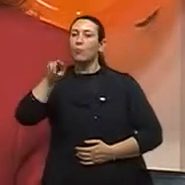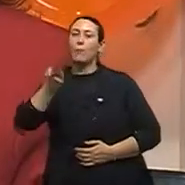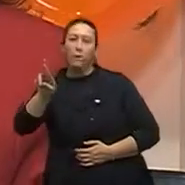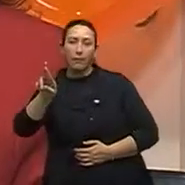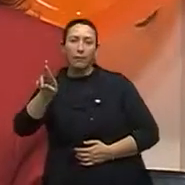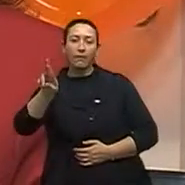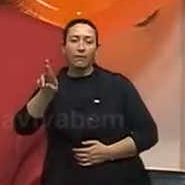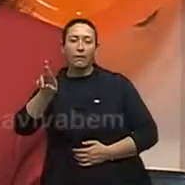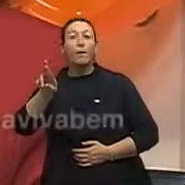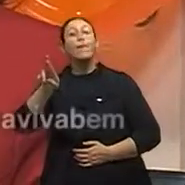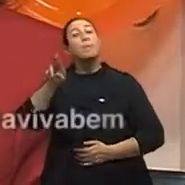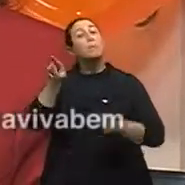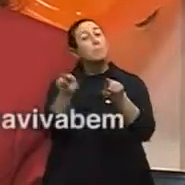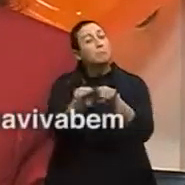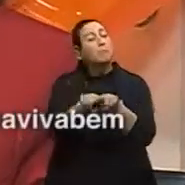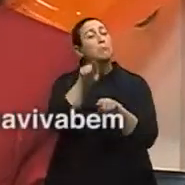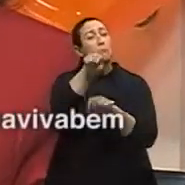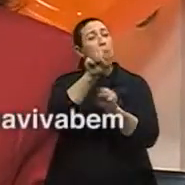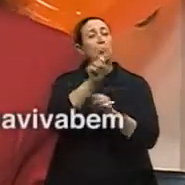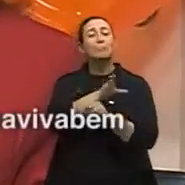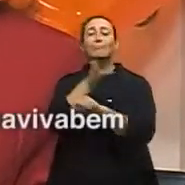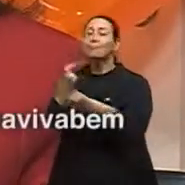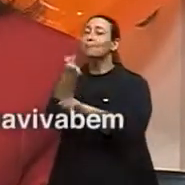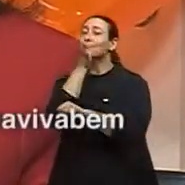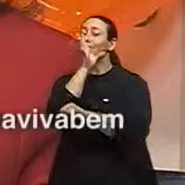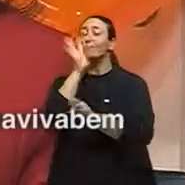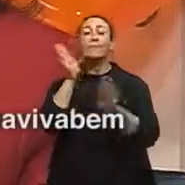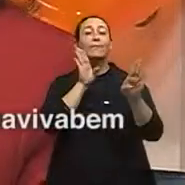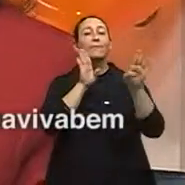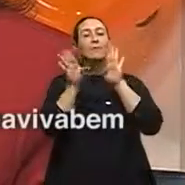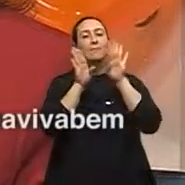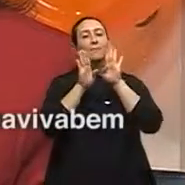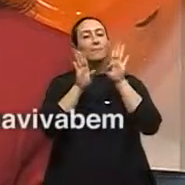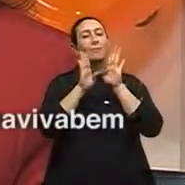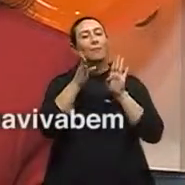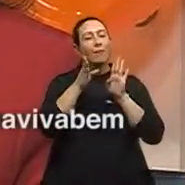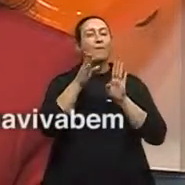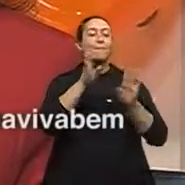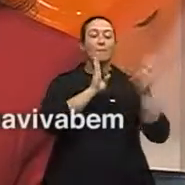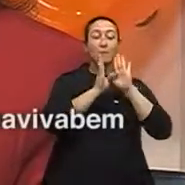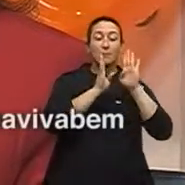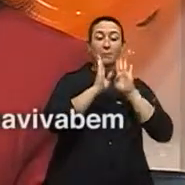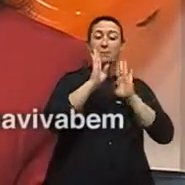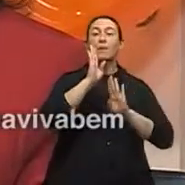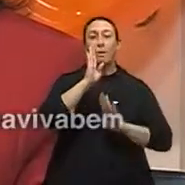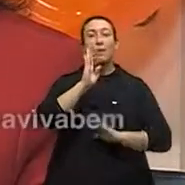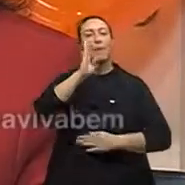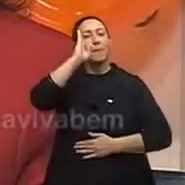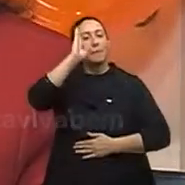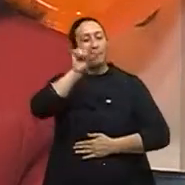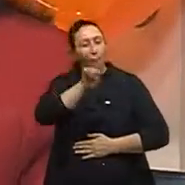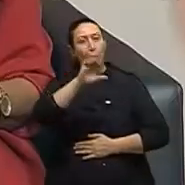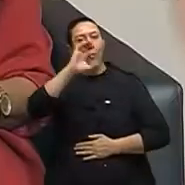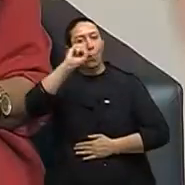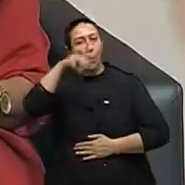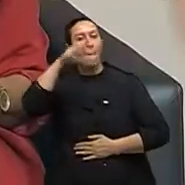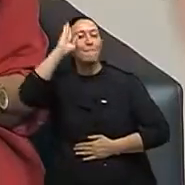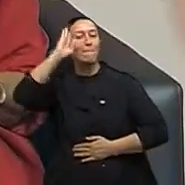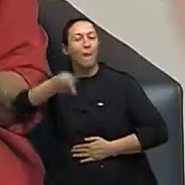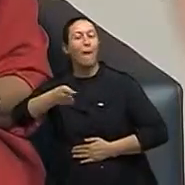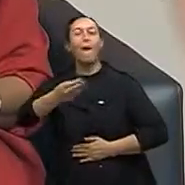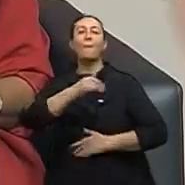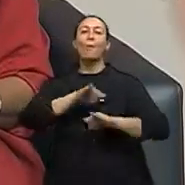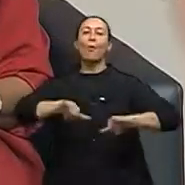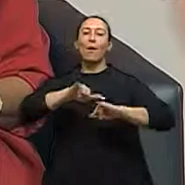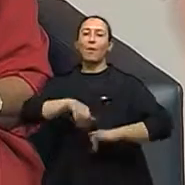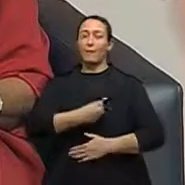@v.m pode nos encontrar no facebook.com bar programava nosso